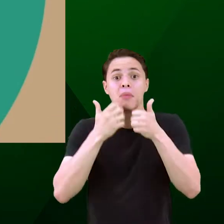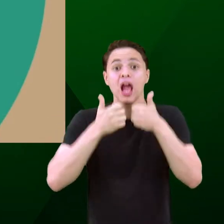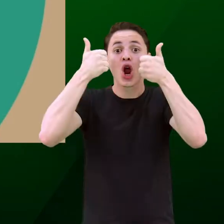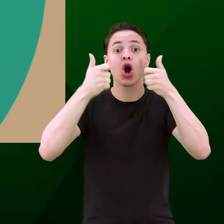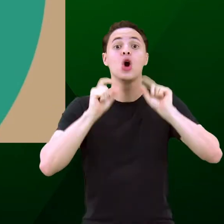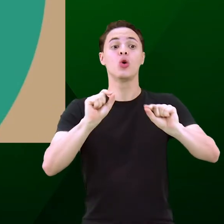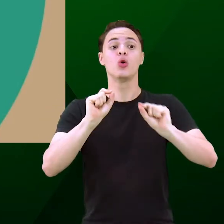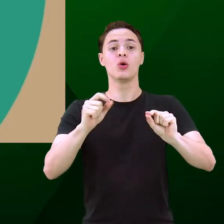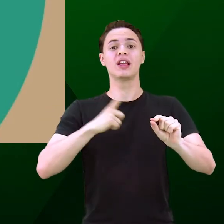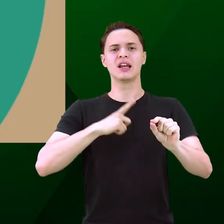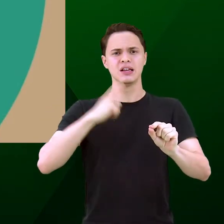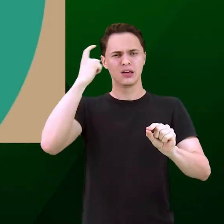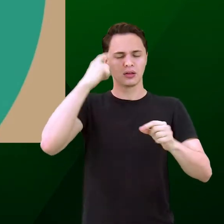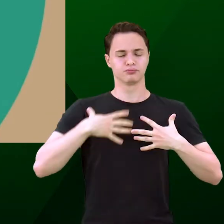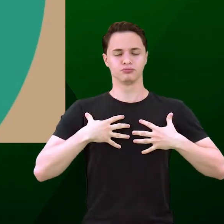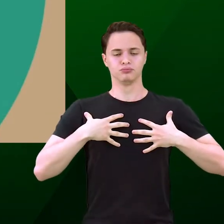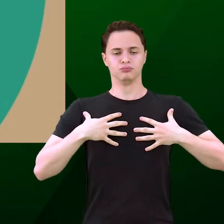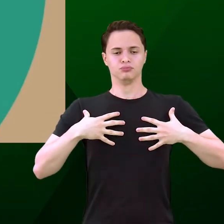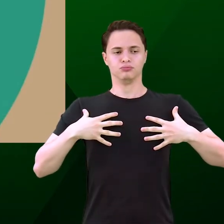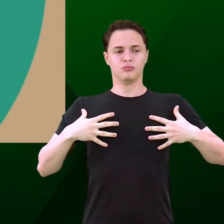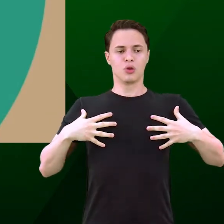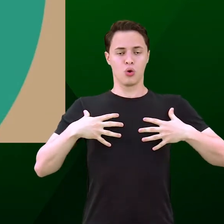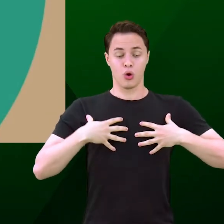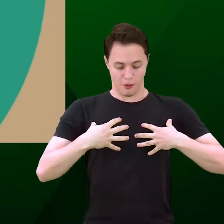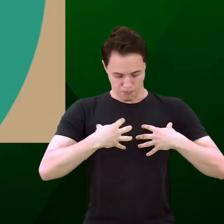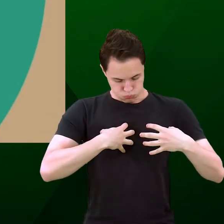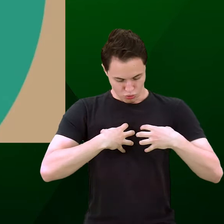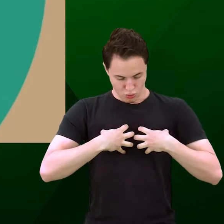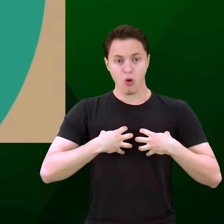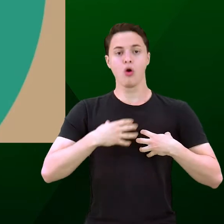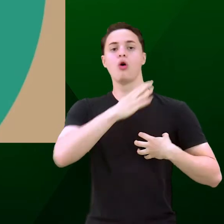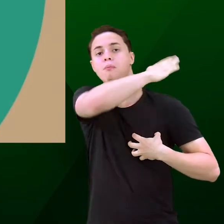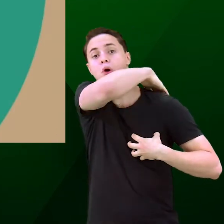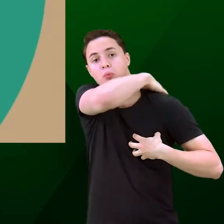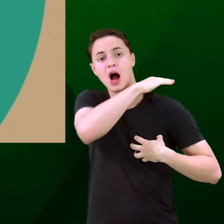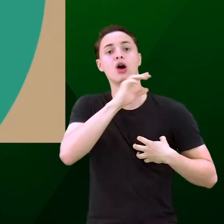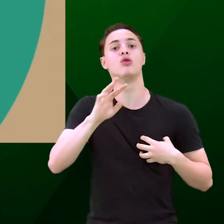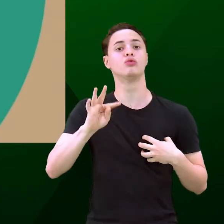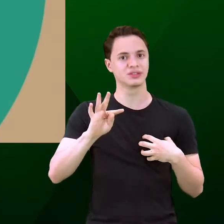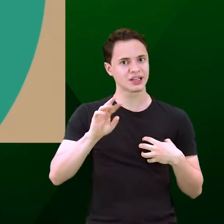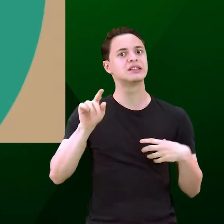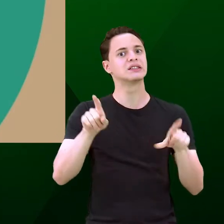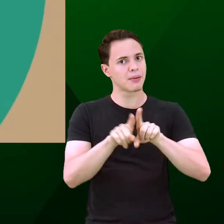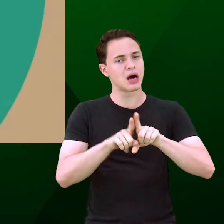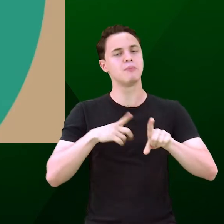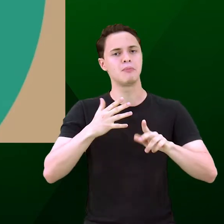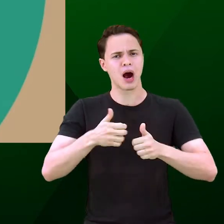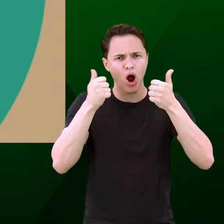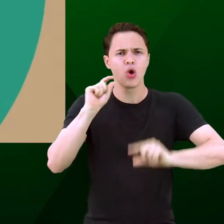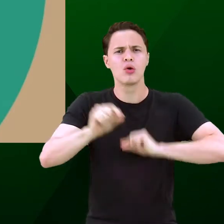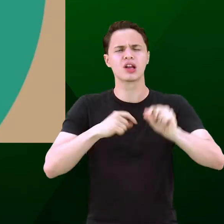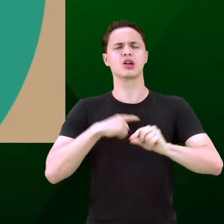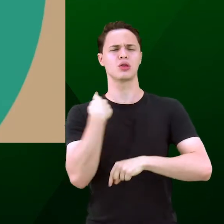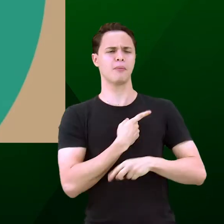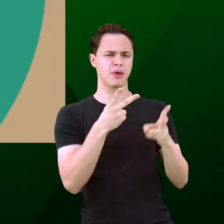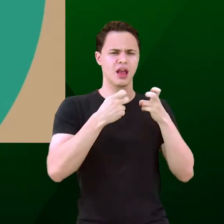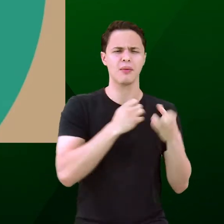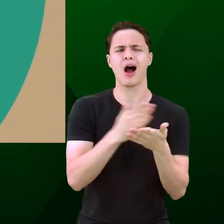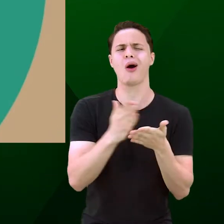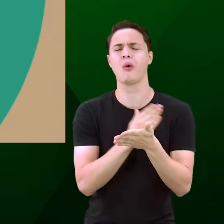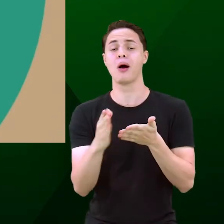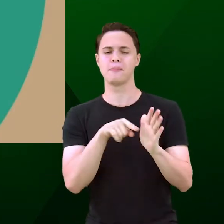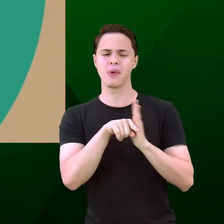isso para a gente é o Marcelo Skrovolski. Ele foi meu colega de faculdade lá no Rio